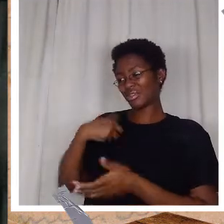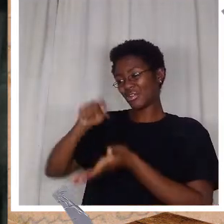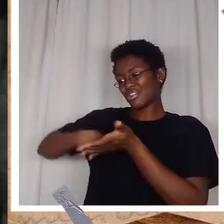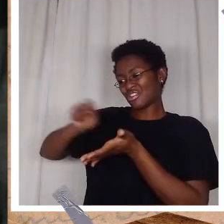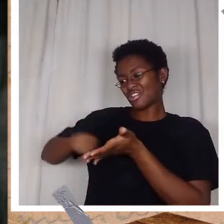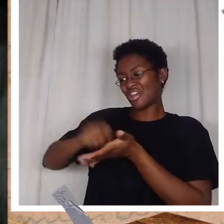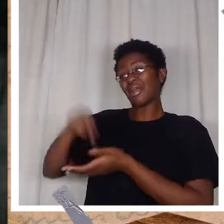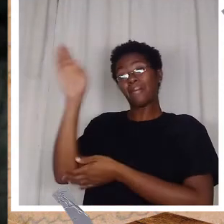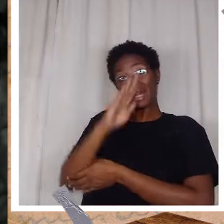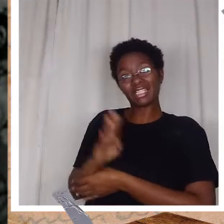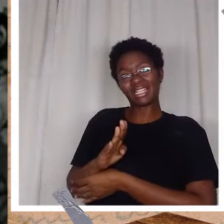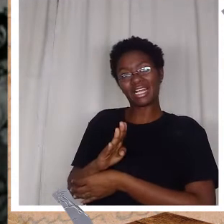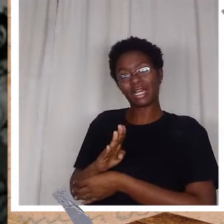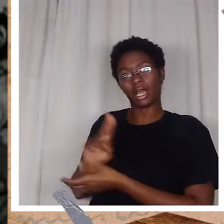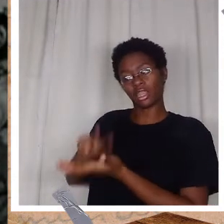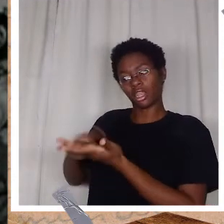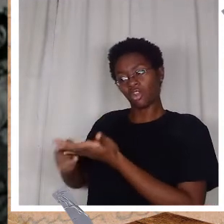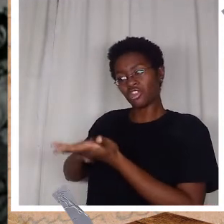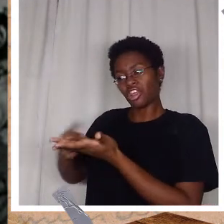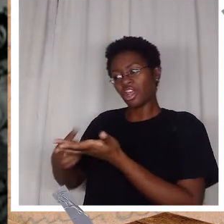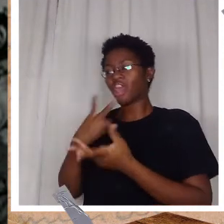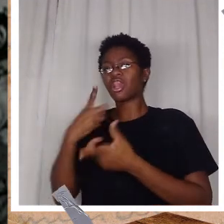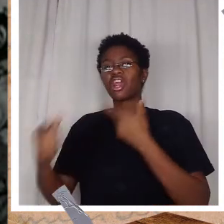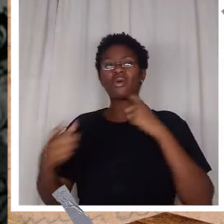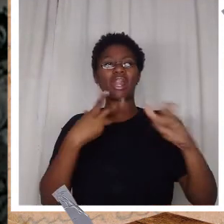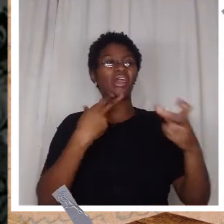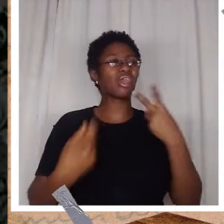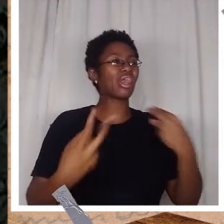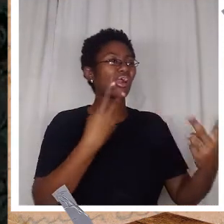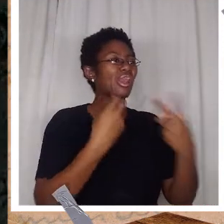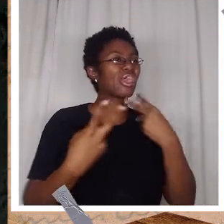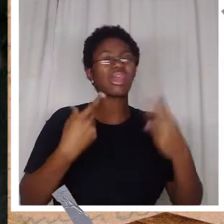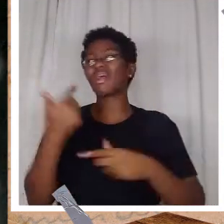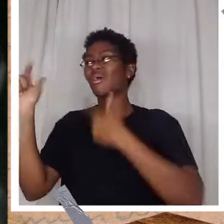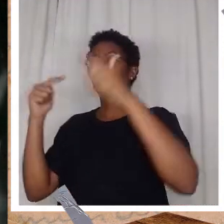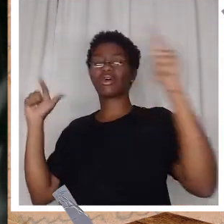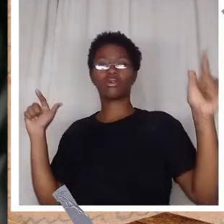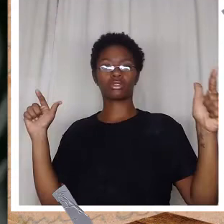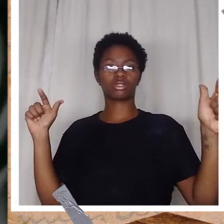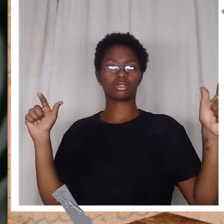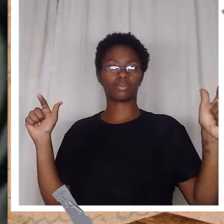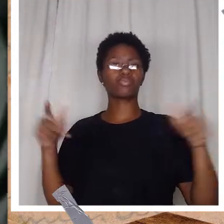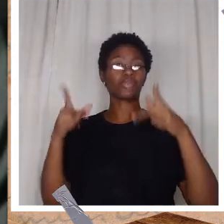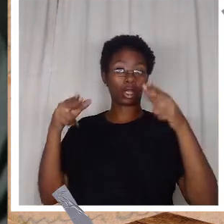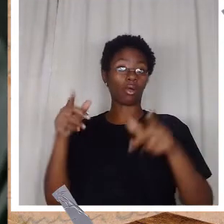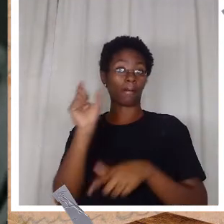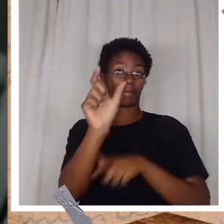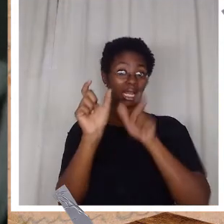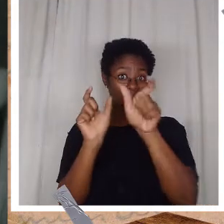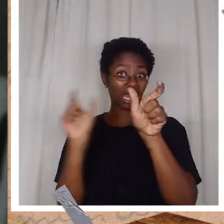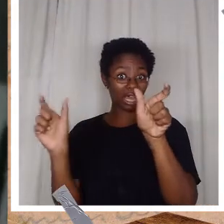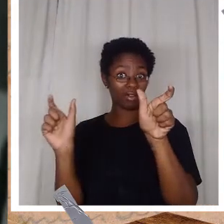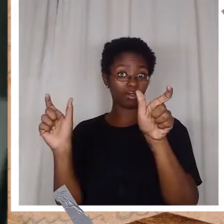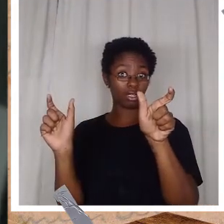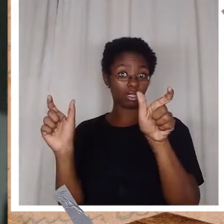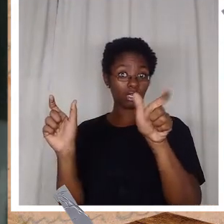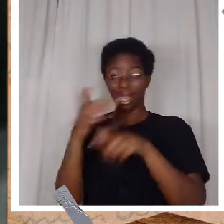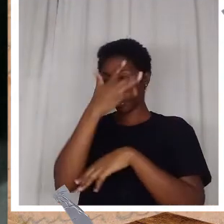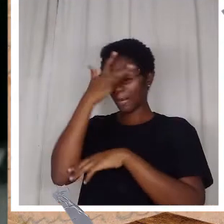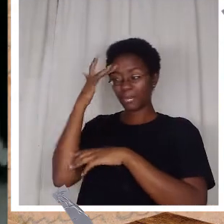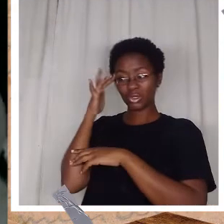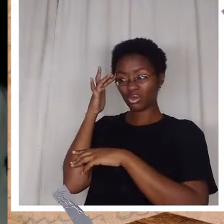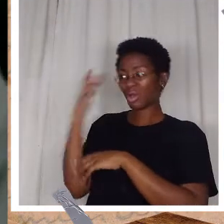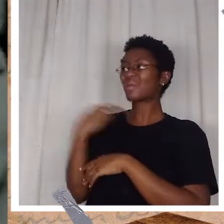como as palavras, as pessoas que as escrevem não podem ser apagadas. Sou Carolina Maria